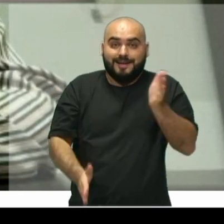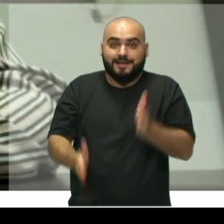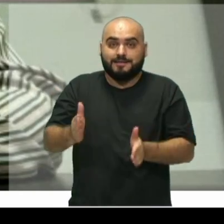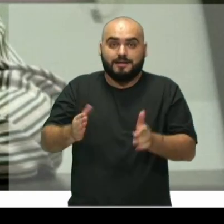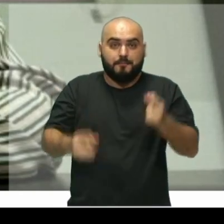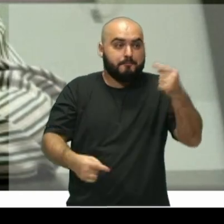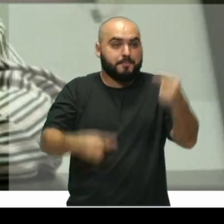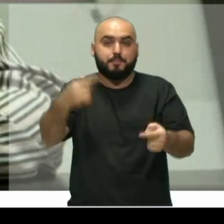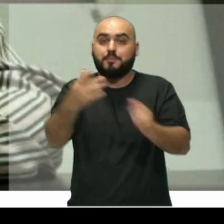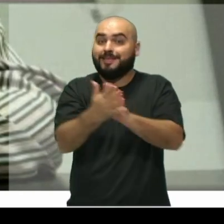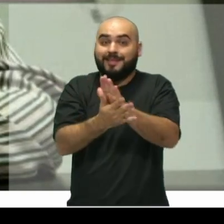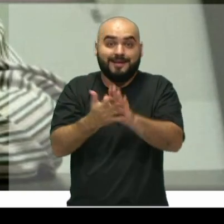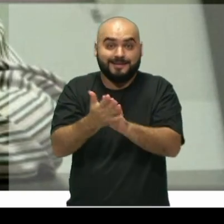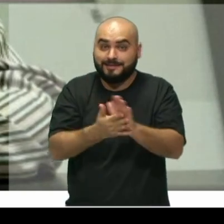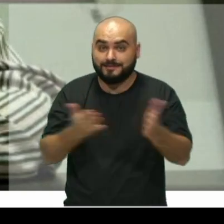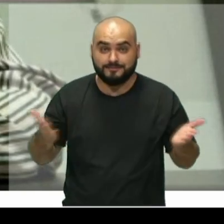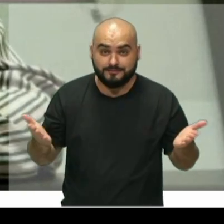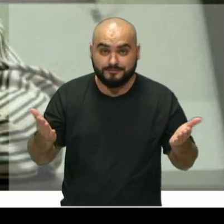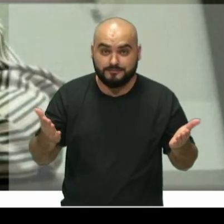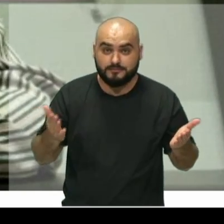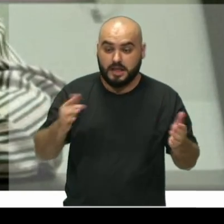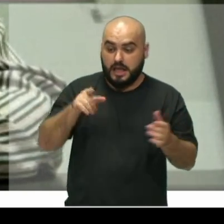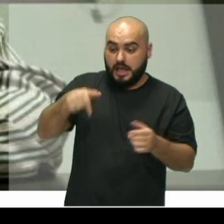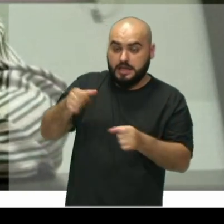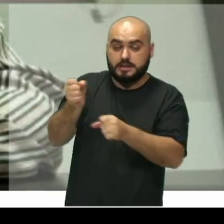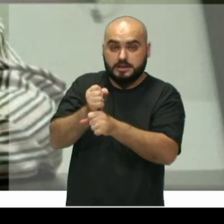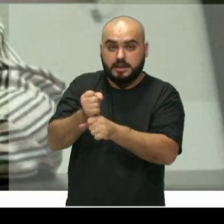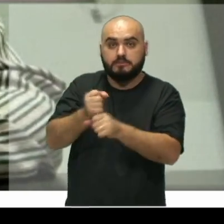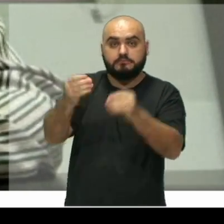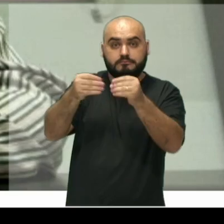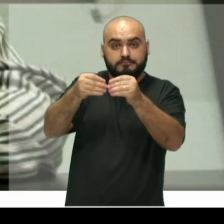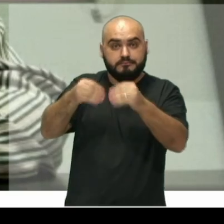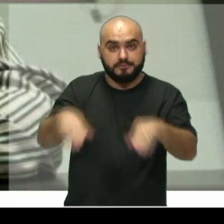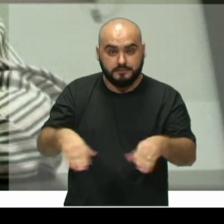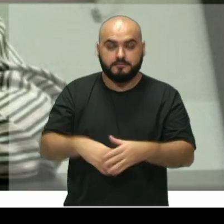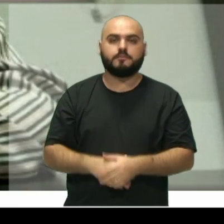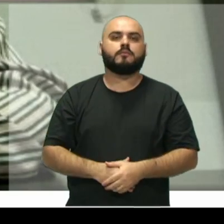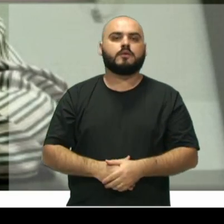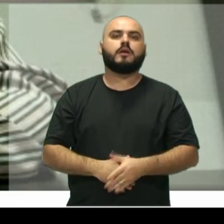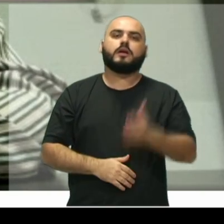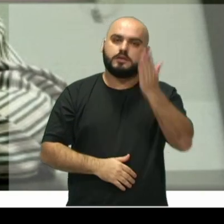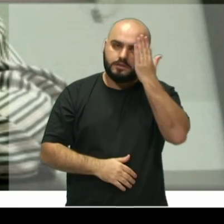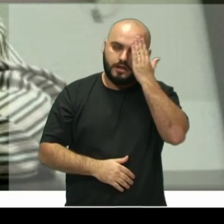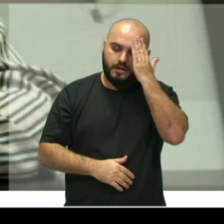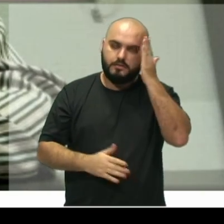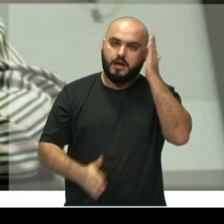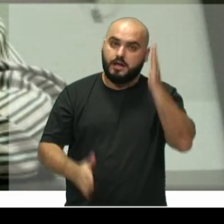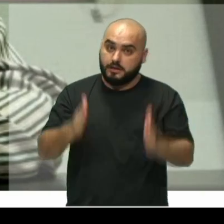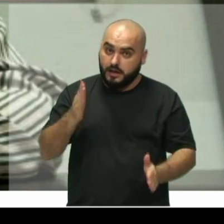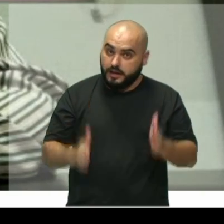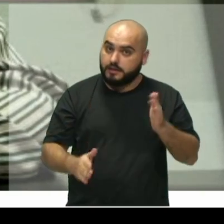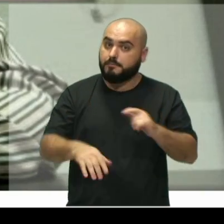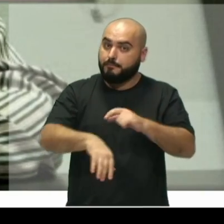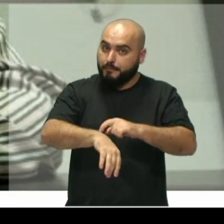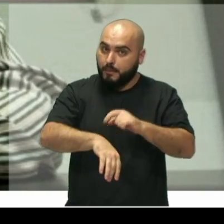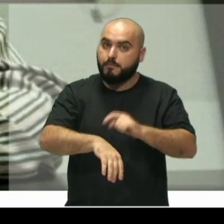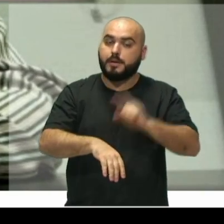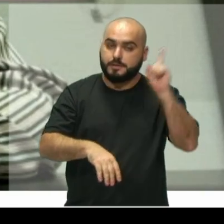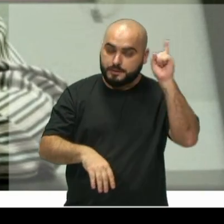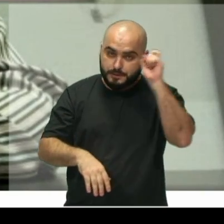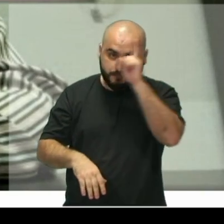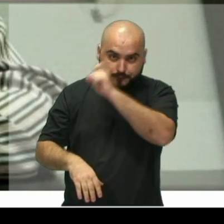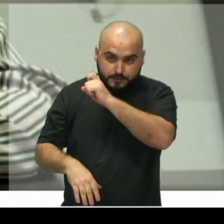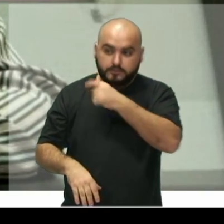prejuízo. Entendendo que já é um momento difícil, que os atletas já passam por muitas dificuldades, nós levamos essa alteração